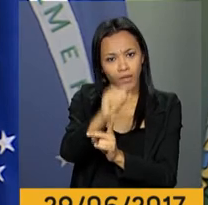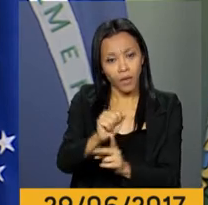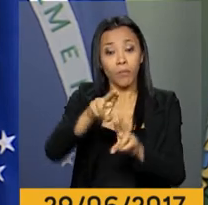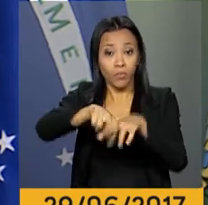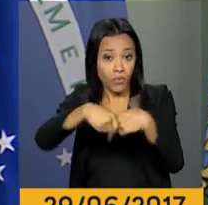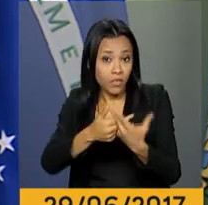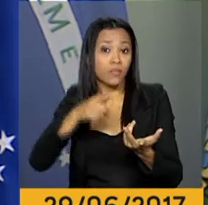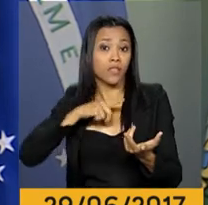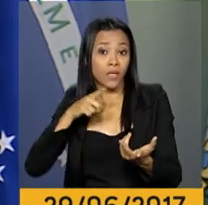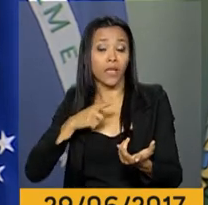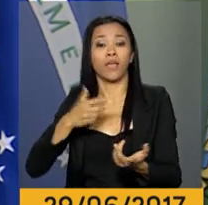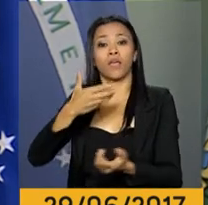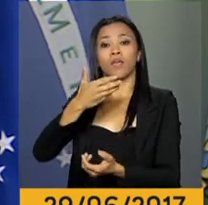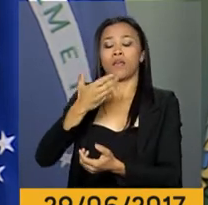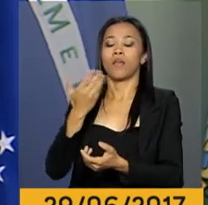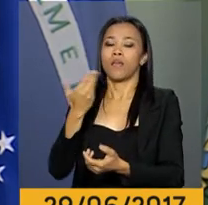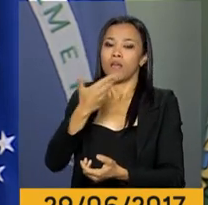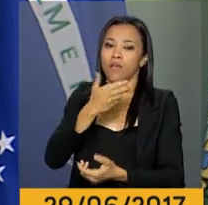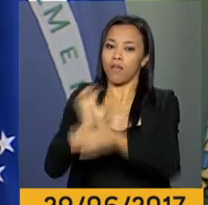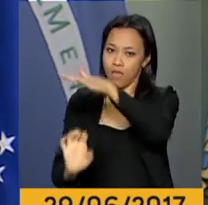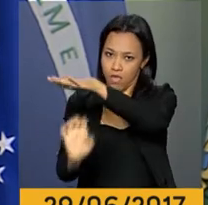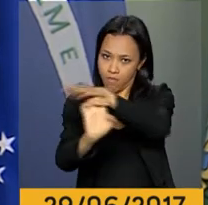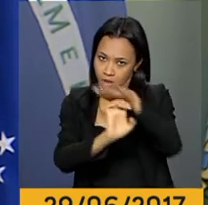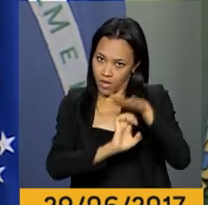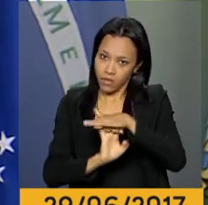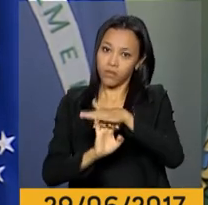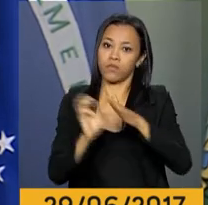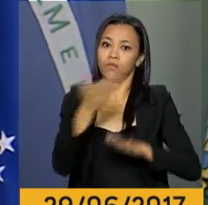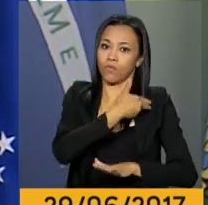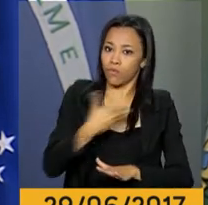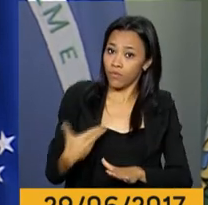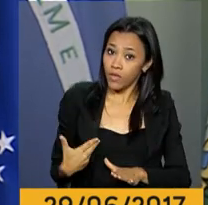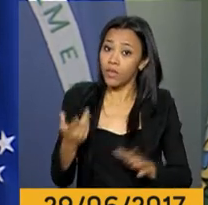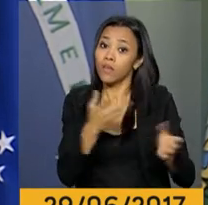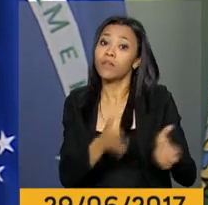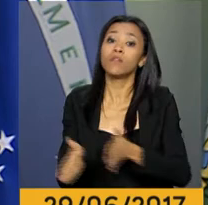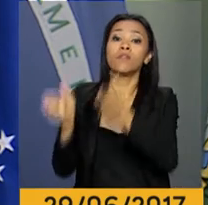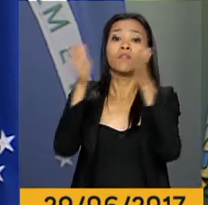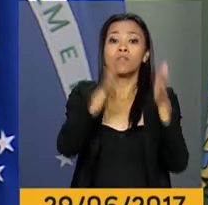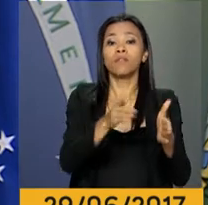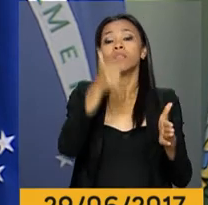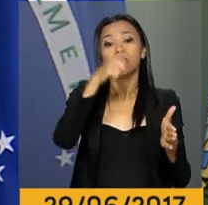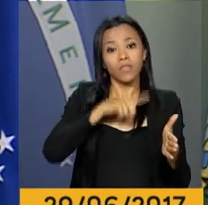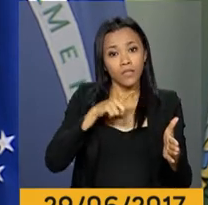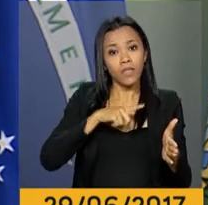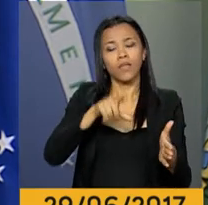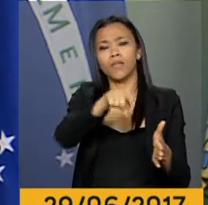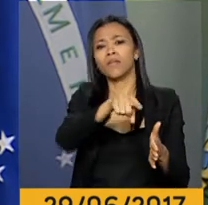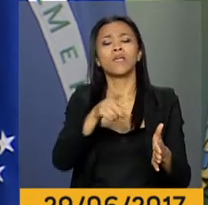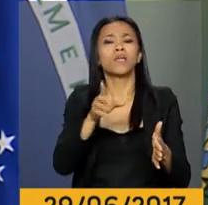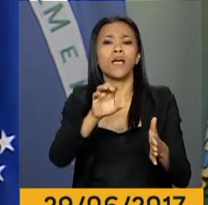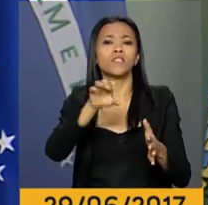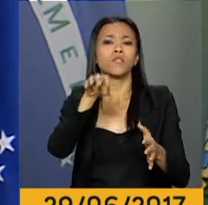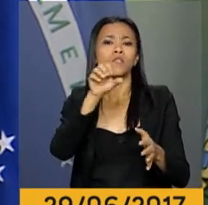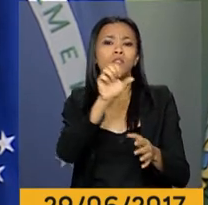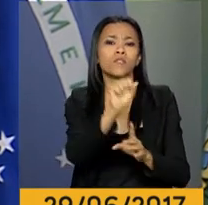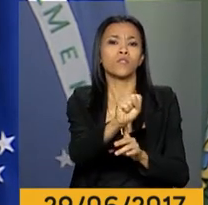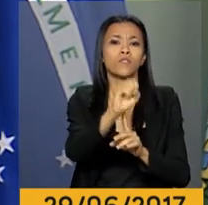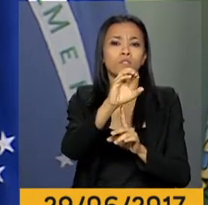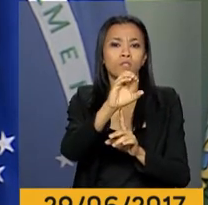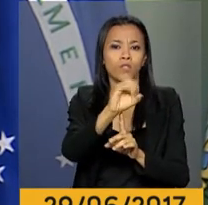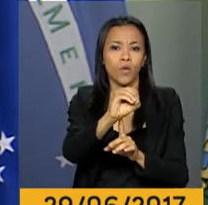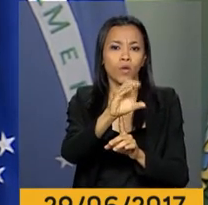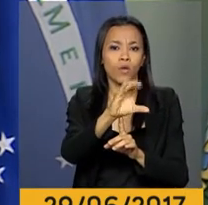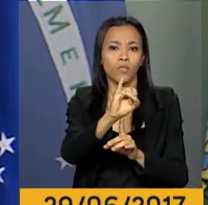ao dispor sobre elas em tempos passados desde a constituição pensou de 46 anos depois